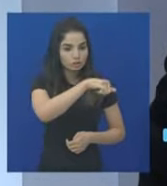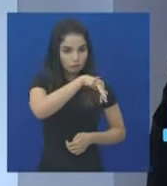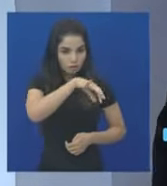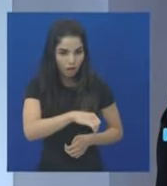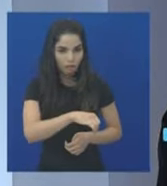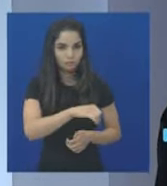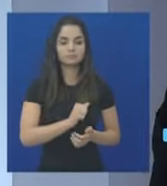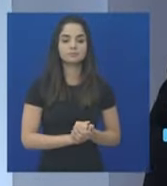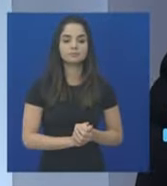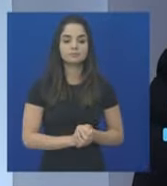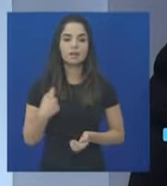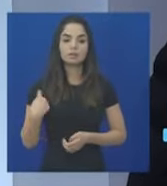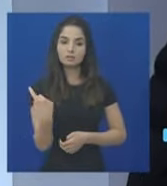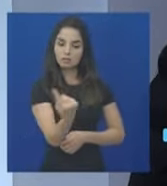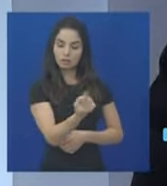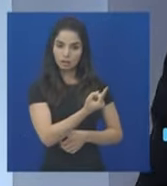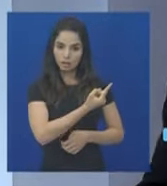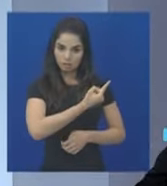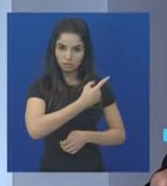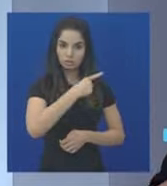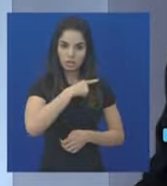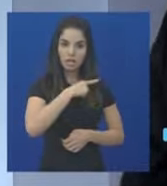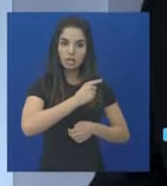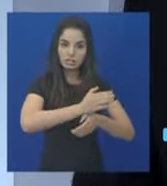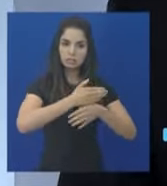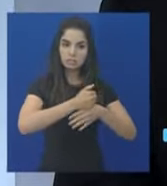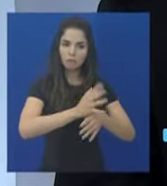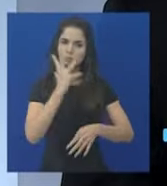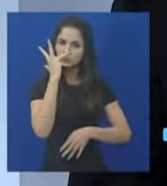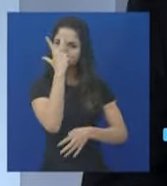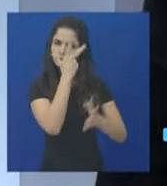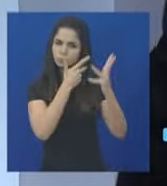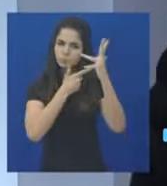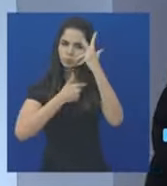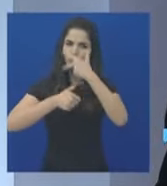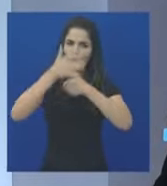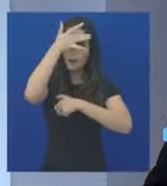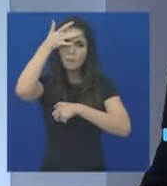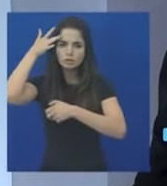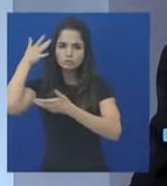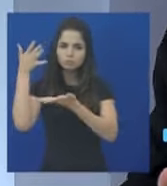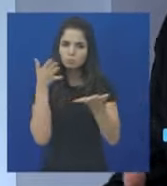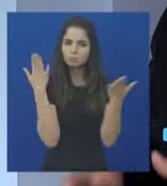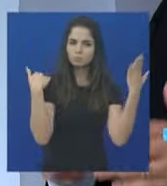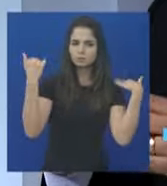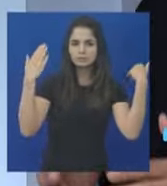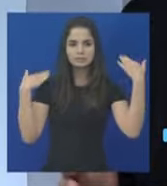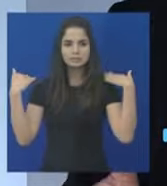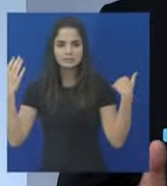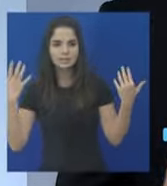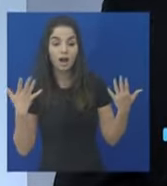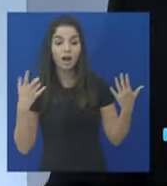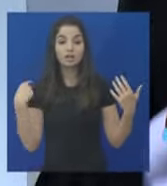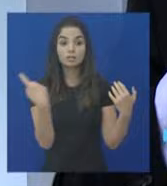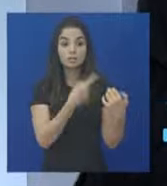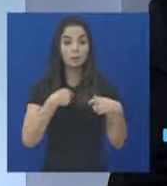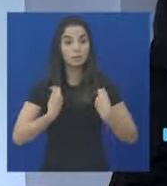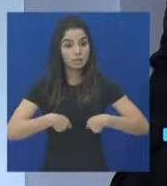nós temos uma cidade turística. Uma cidade em que temos que ter a preocupação